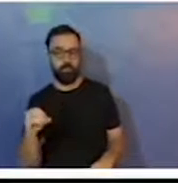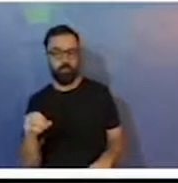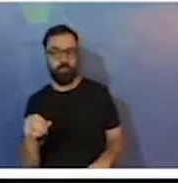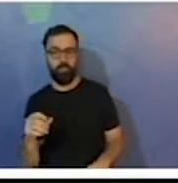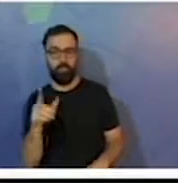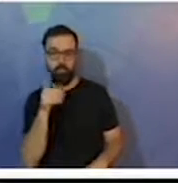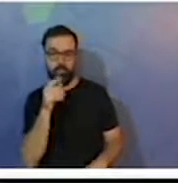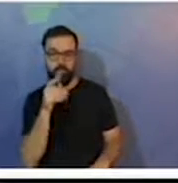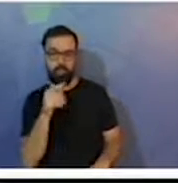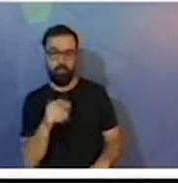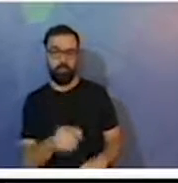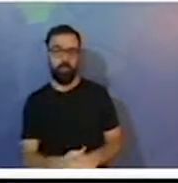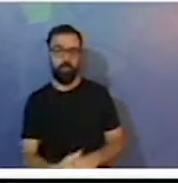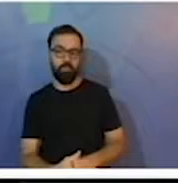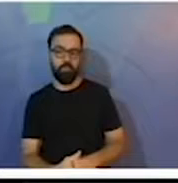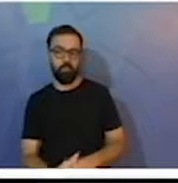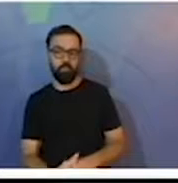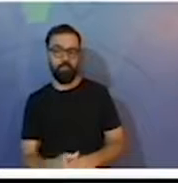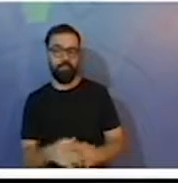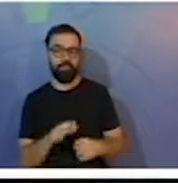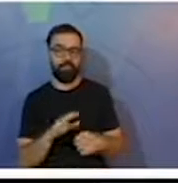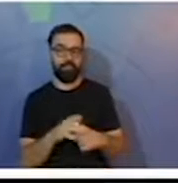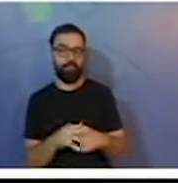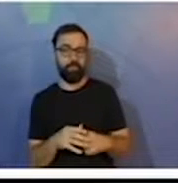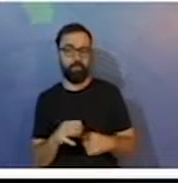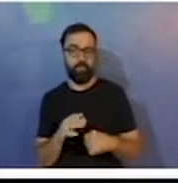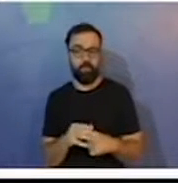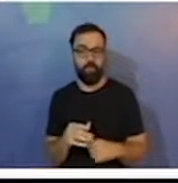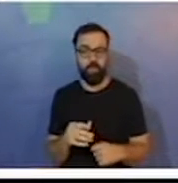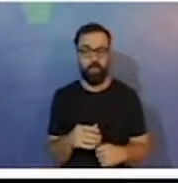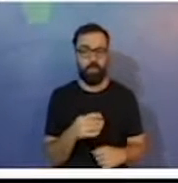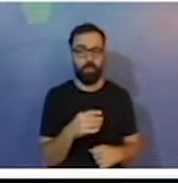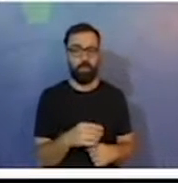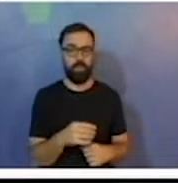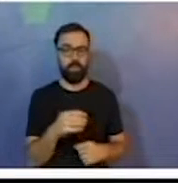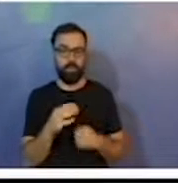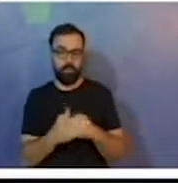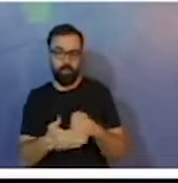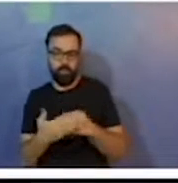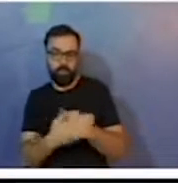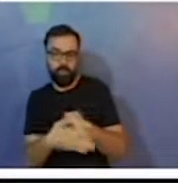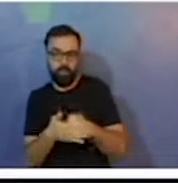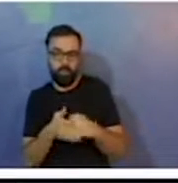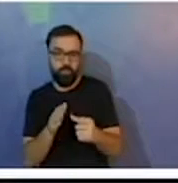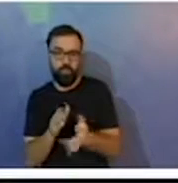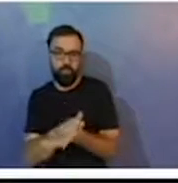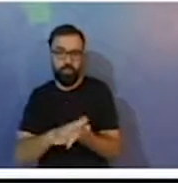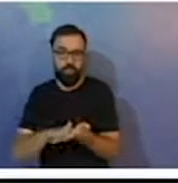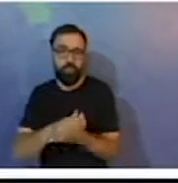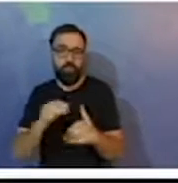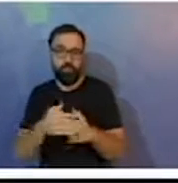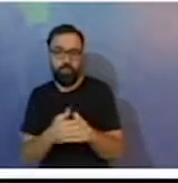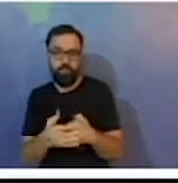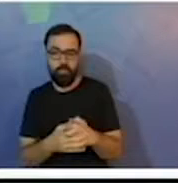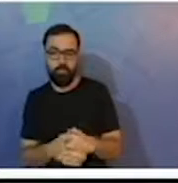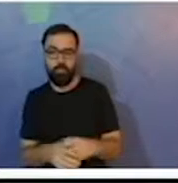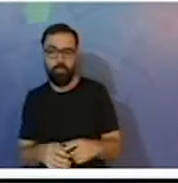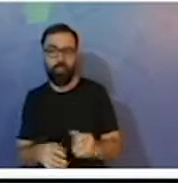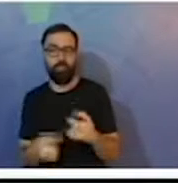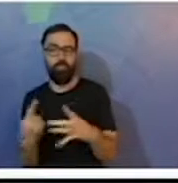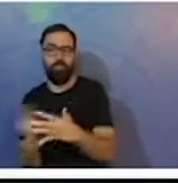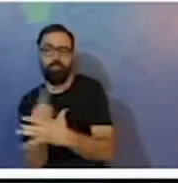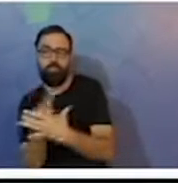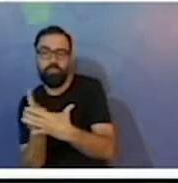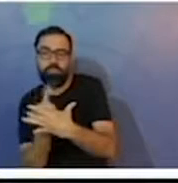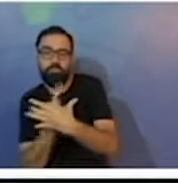descasque o abacaxi a beterraba EA cenoura bata o abacaxi no liquidificador junto com água